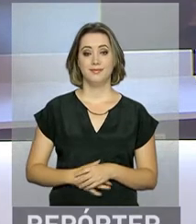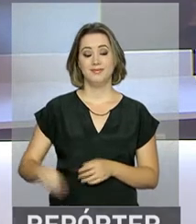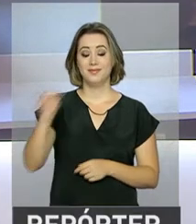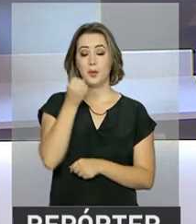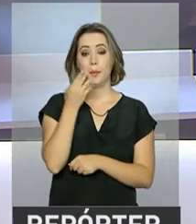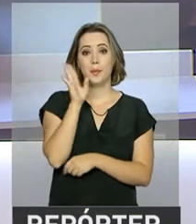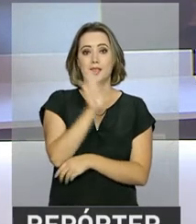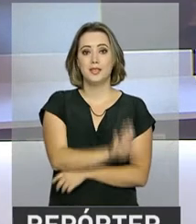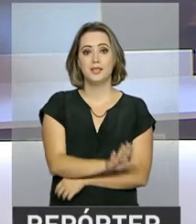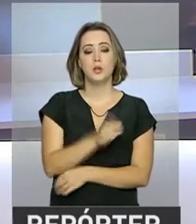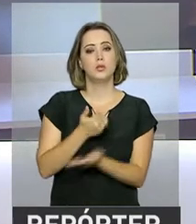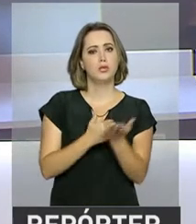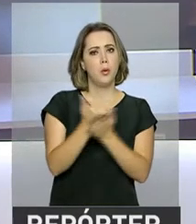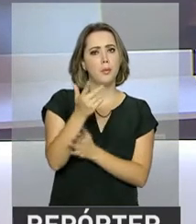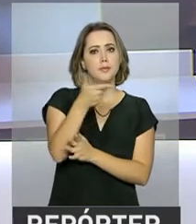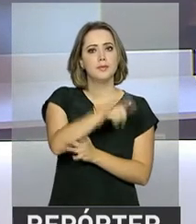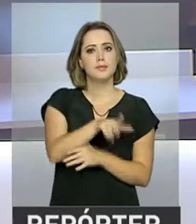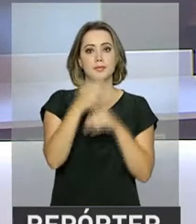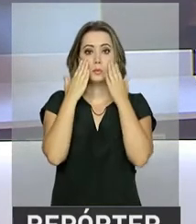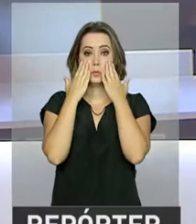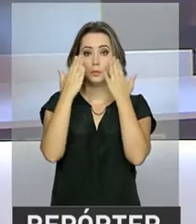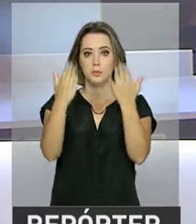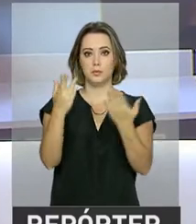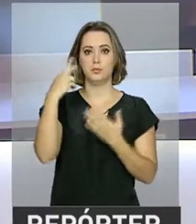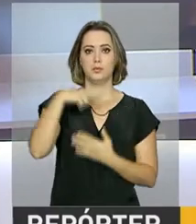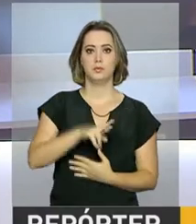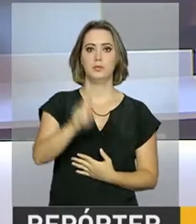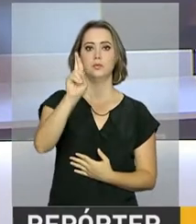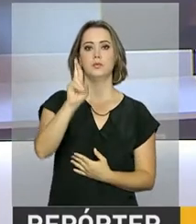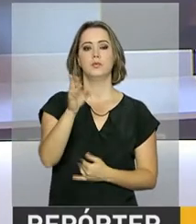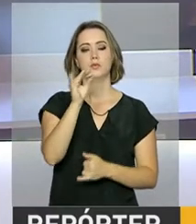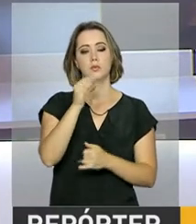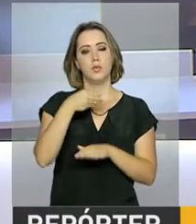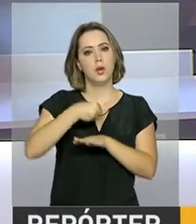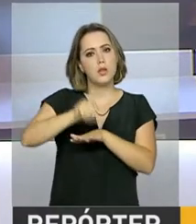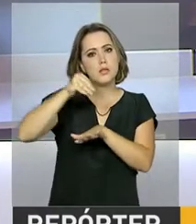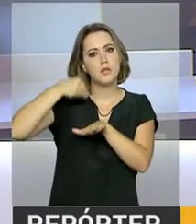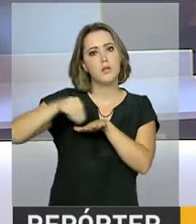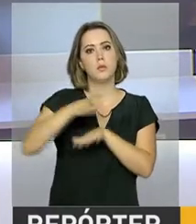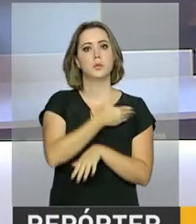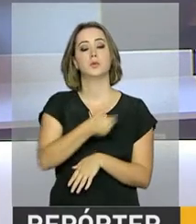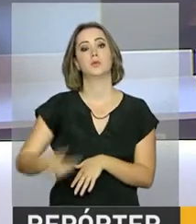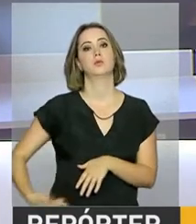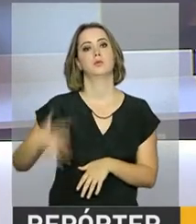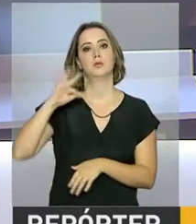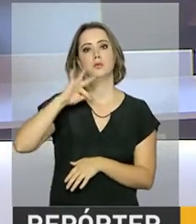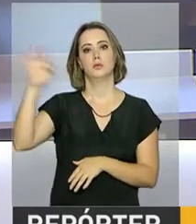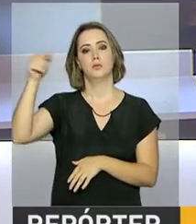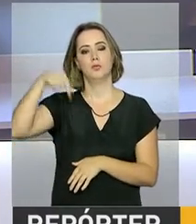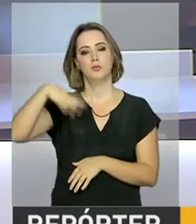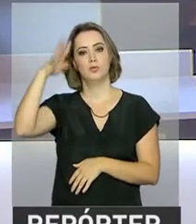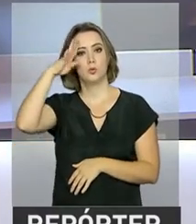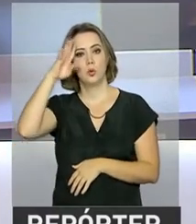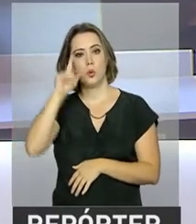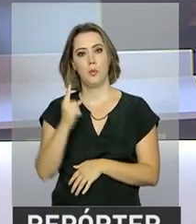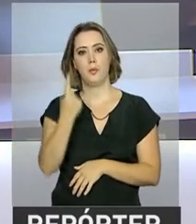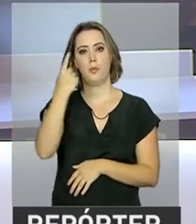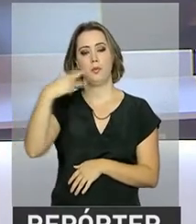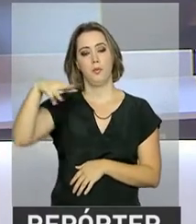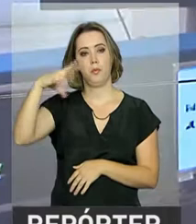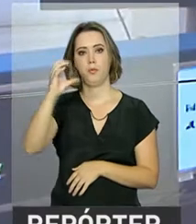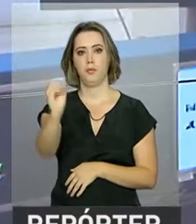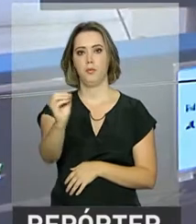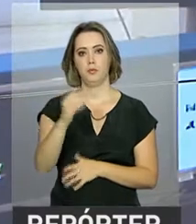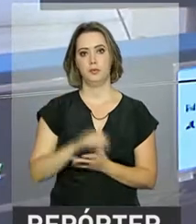Olá, boa tarde. Começa agora mais uma edição do Repórter NBR e as notícias do governo federal desta quarta-feira, 1º de